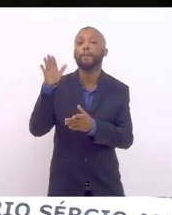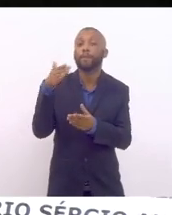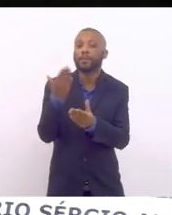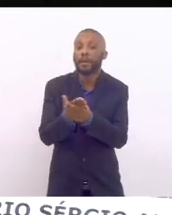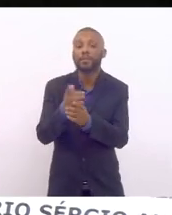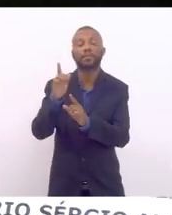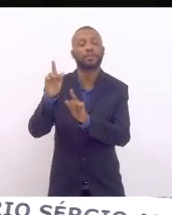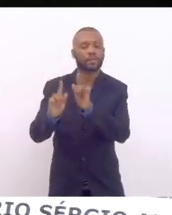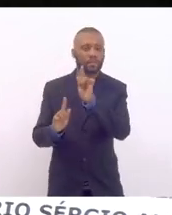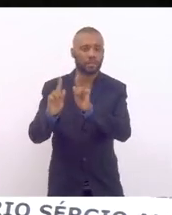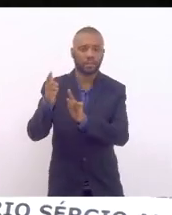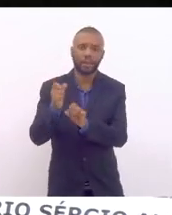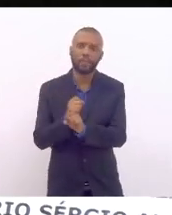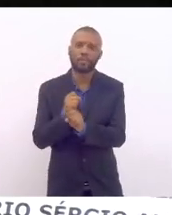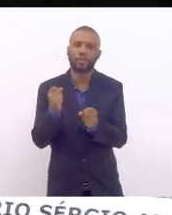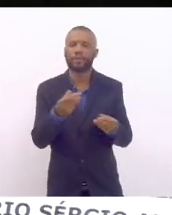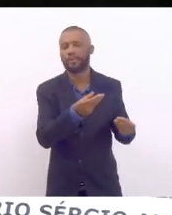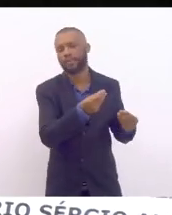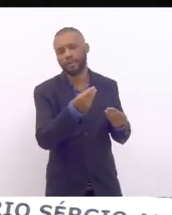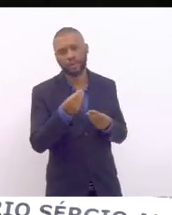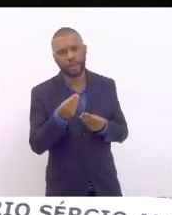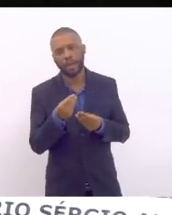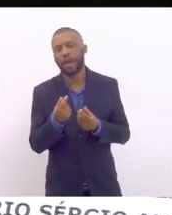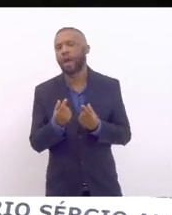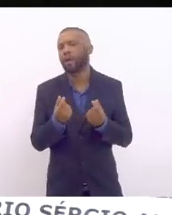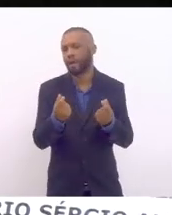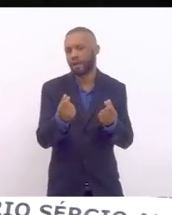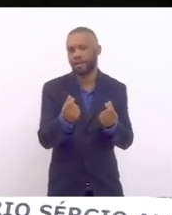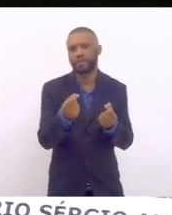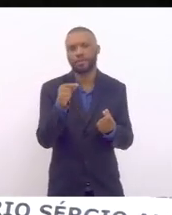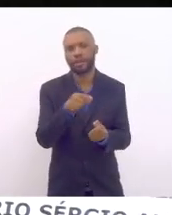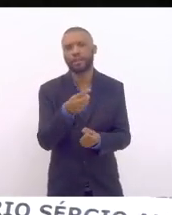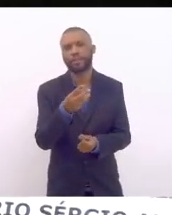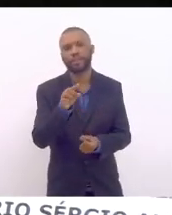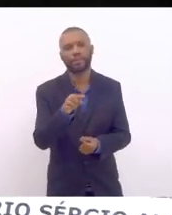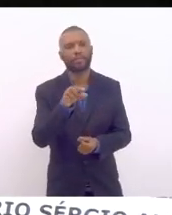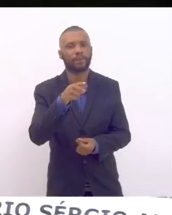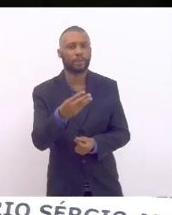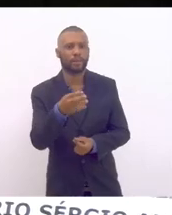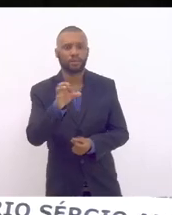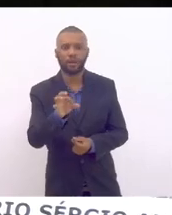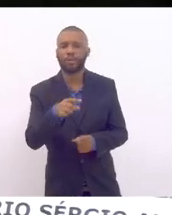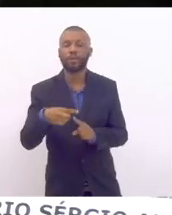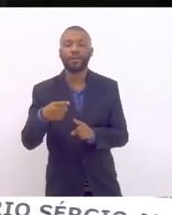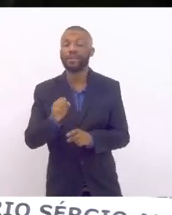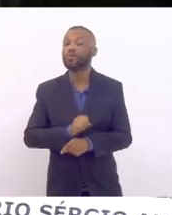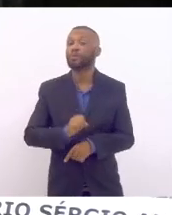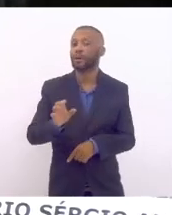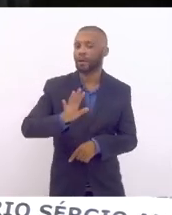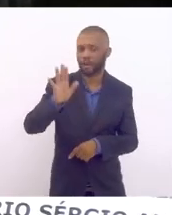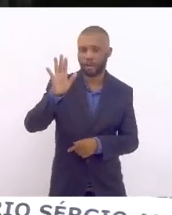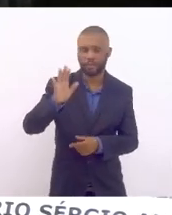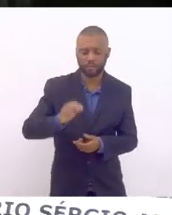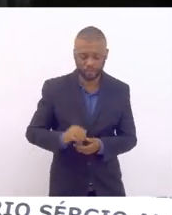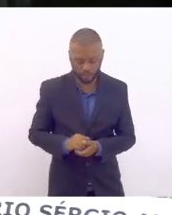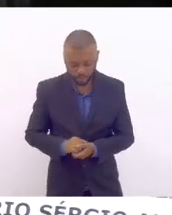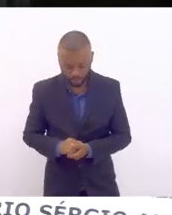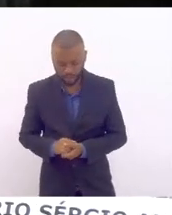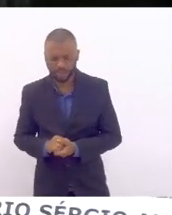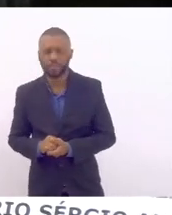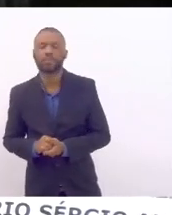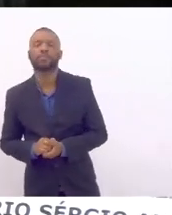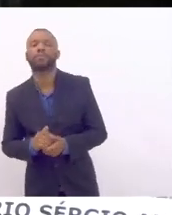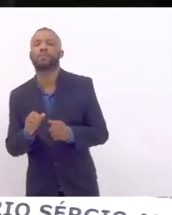porque é impossível entregar o leite é esse preço porque a inflação está correndo é então